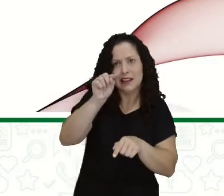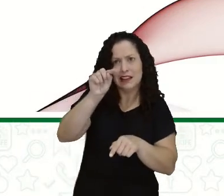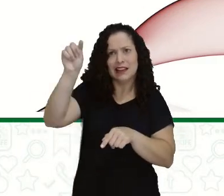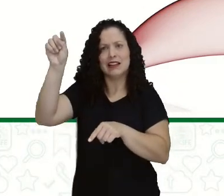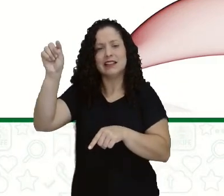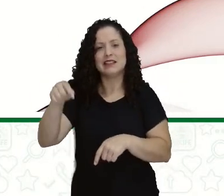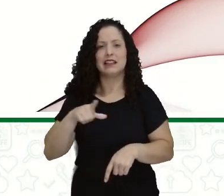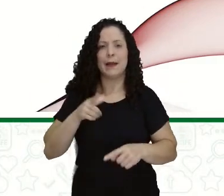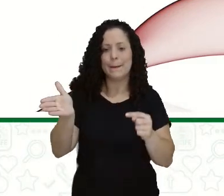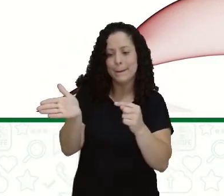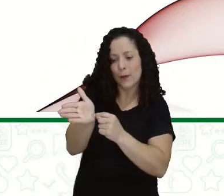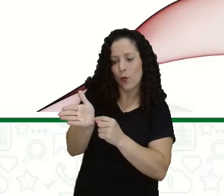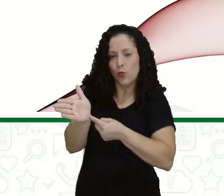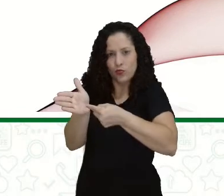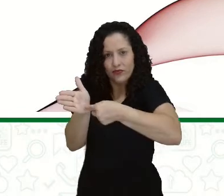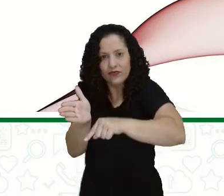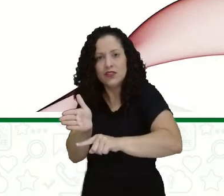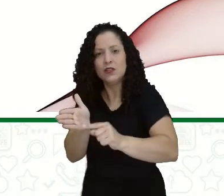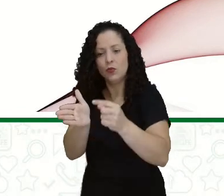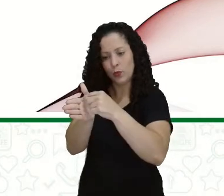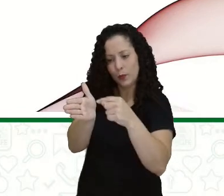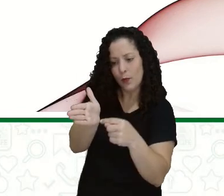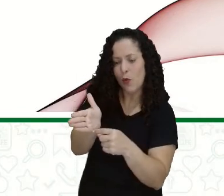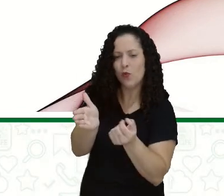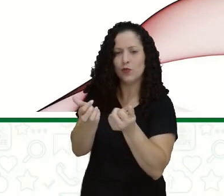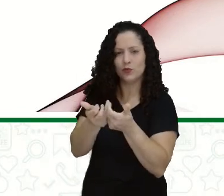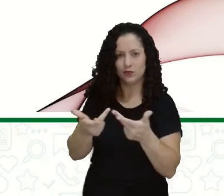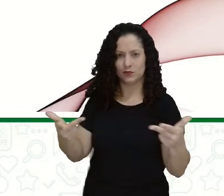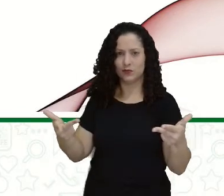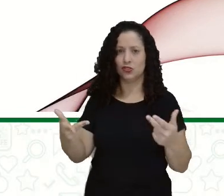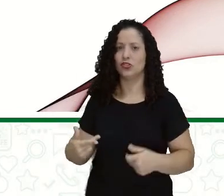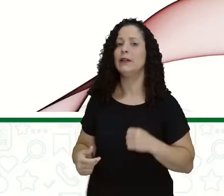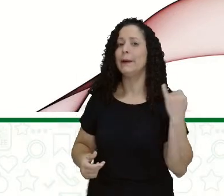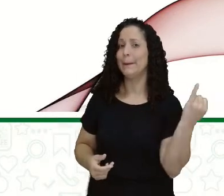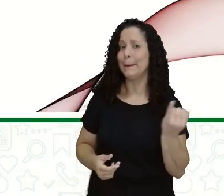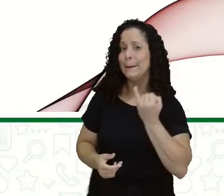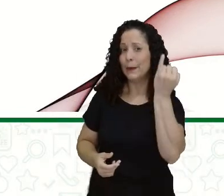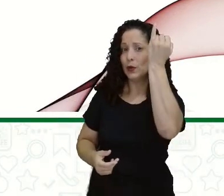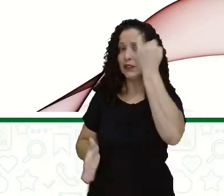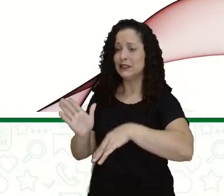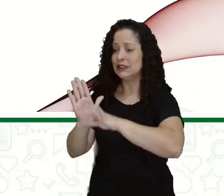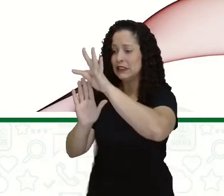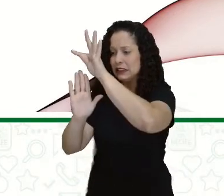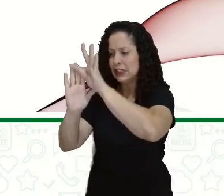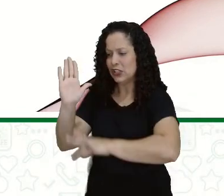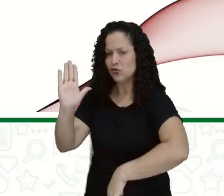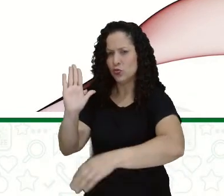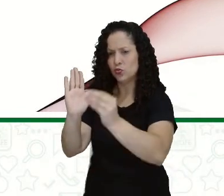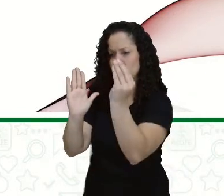tudo isso é importante, tá, gente? É muito importante para que aquele texto que você está fazendo